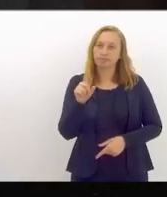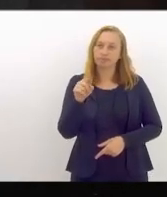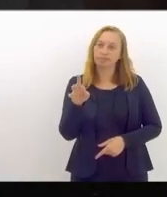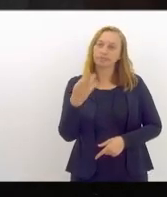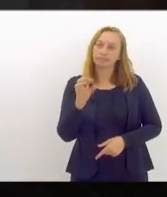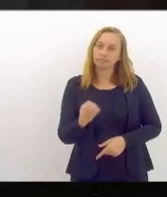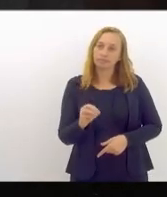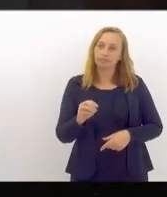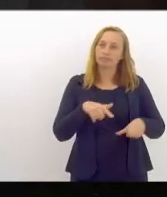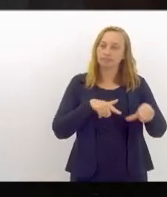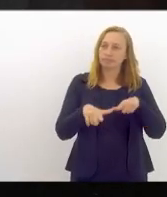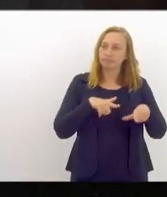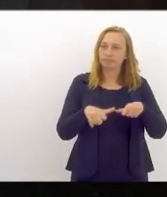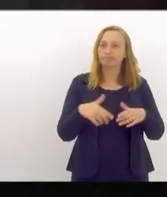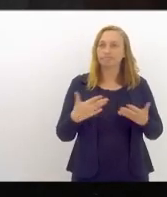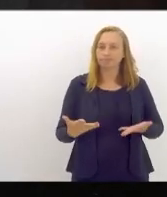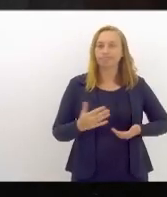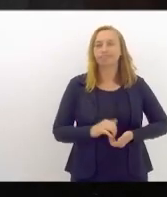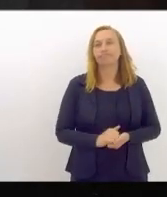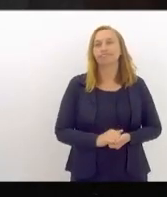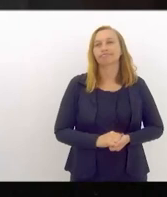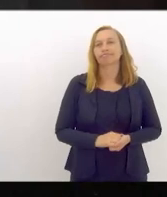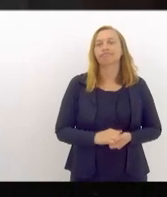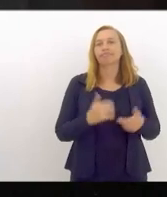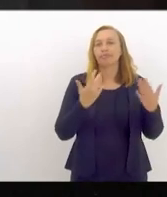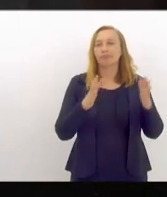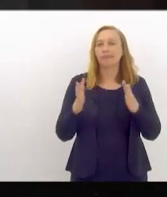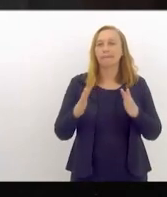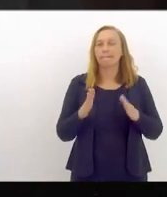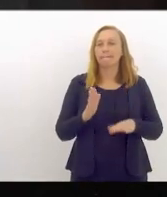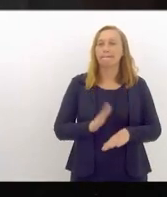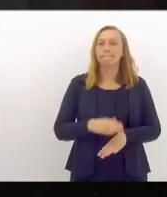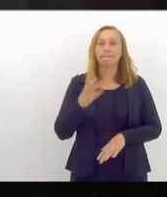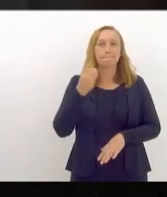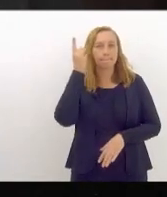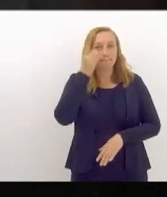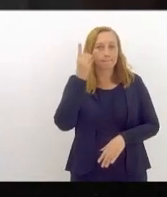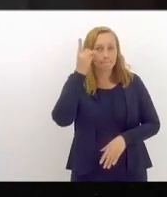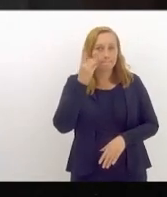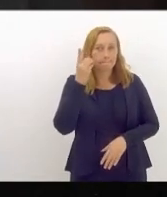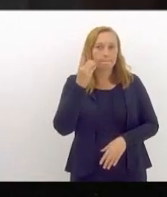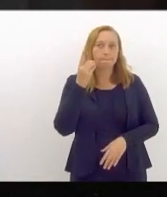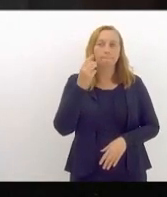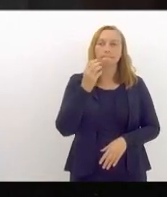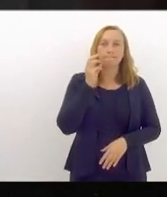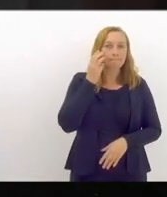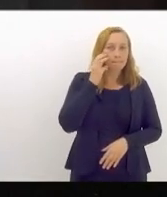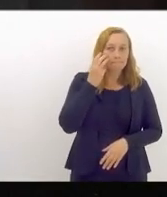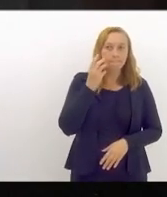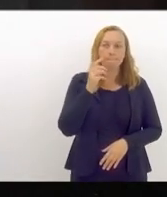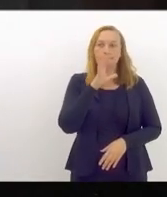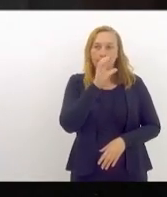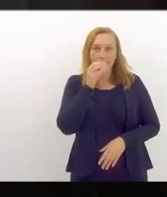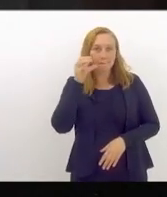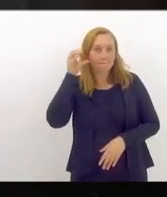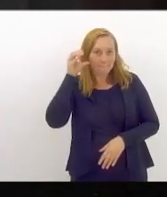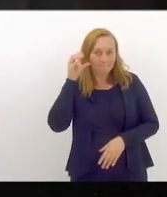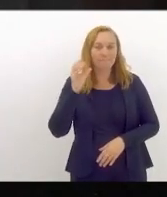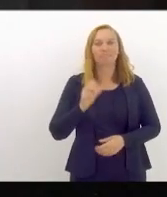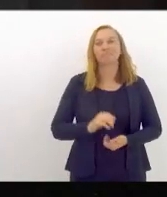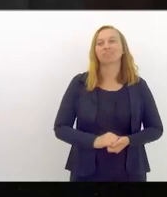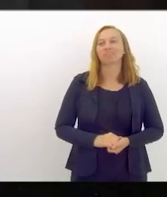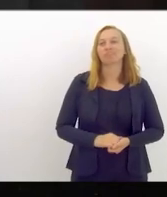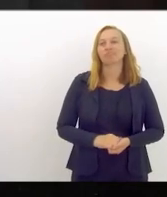trabalho cumprimentar os demais parlamentares aqui o deputado valdec Deputado da Célia